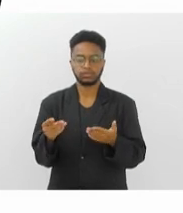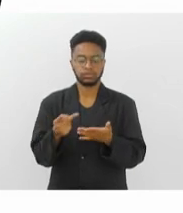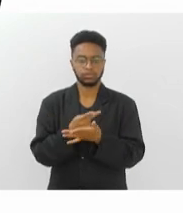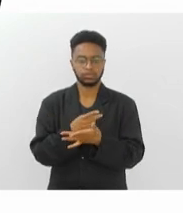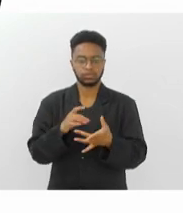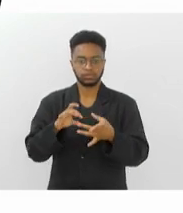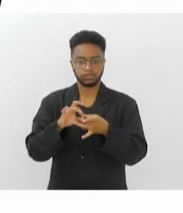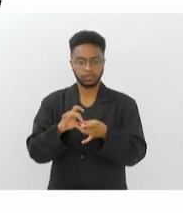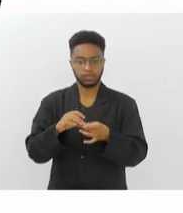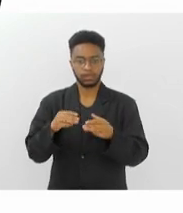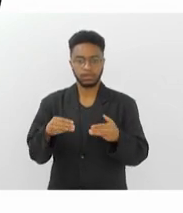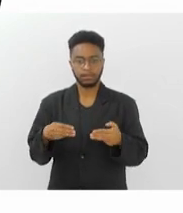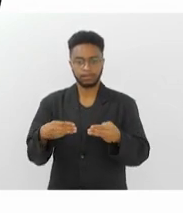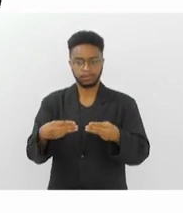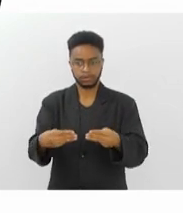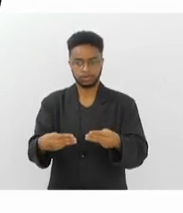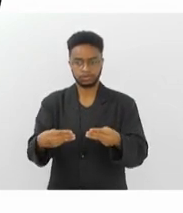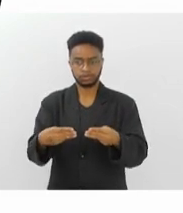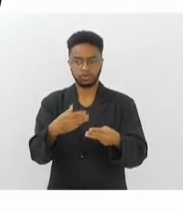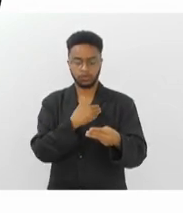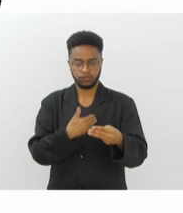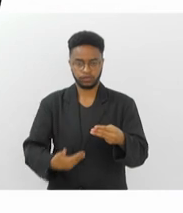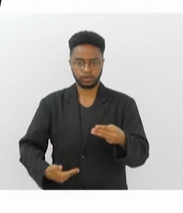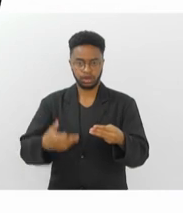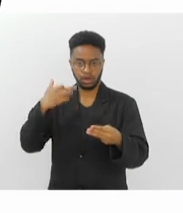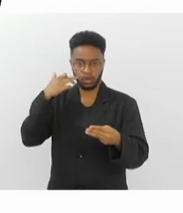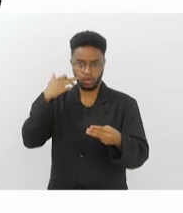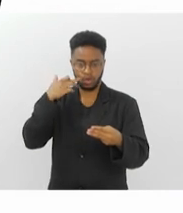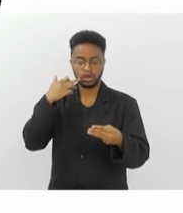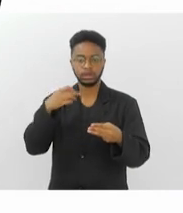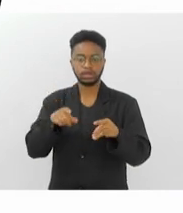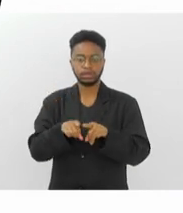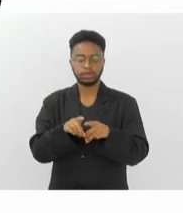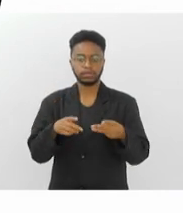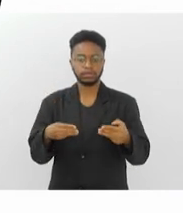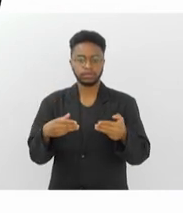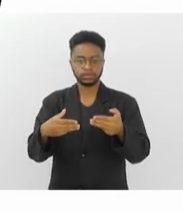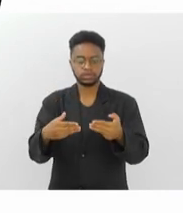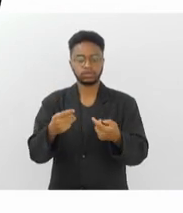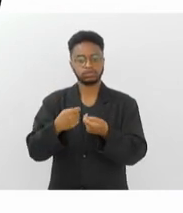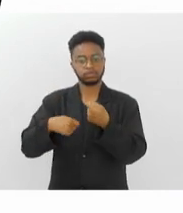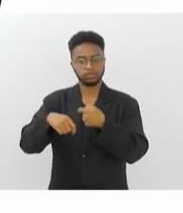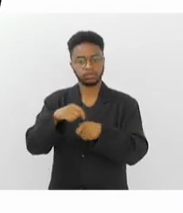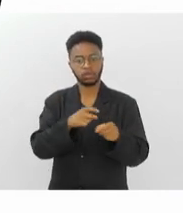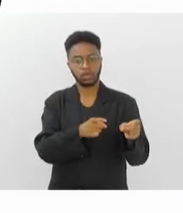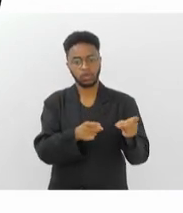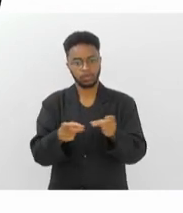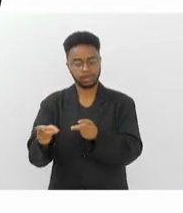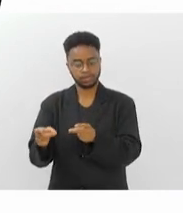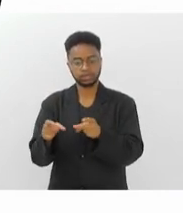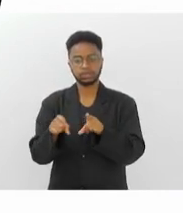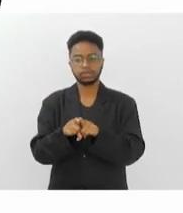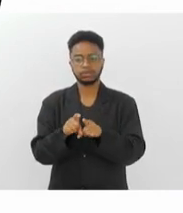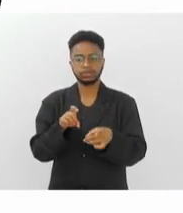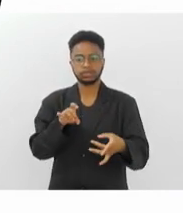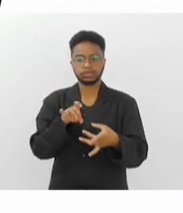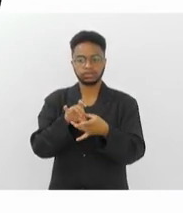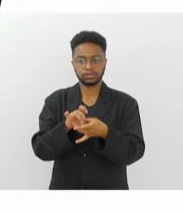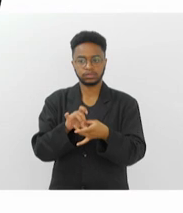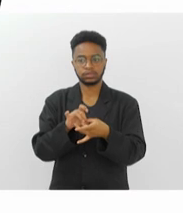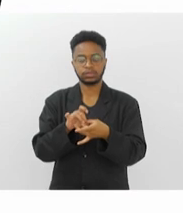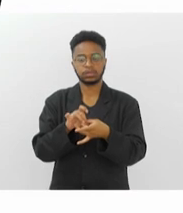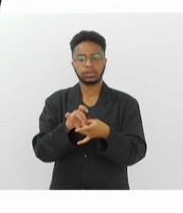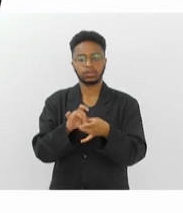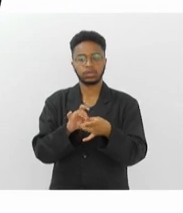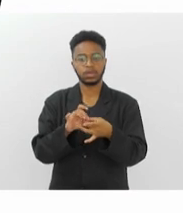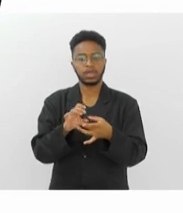do Ministério do Governo de Angola, do Ministério da Indústria e Comércio, é uma organização da Eventos Arena e vai